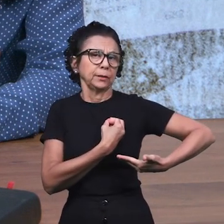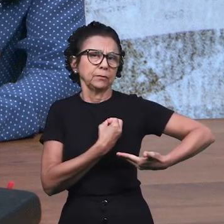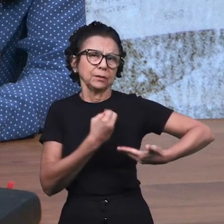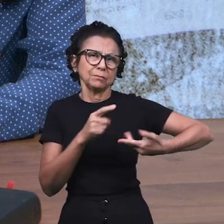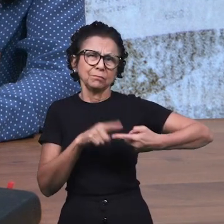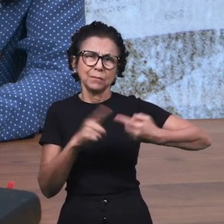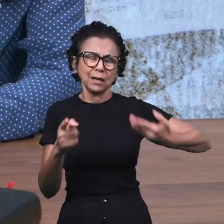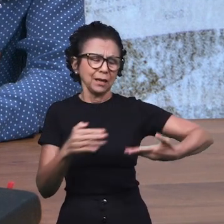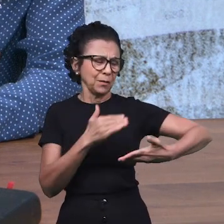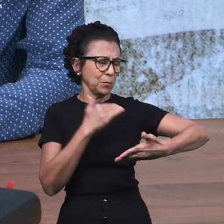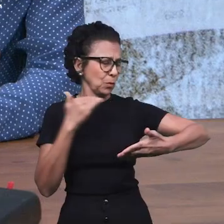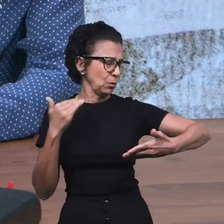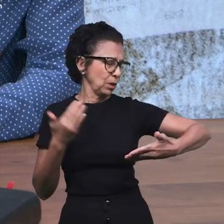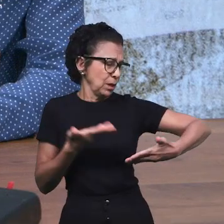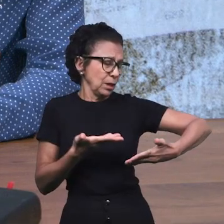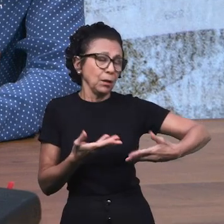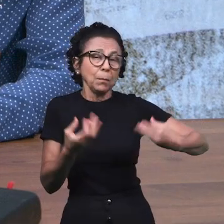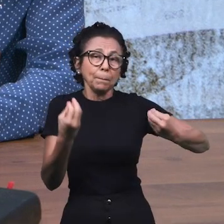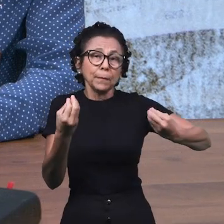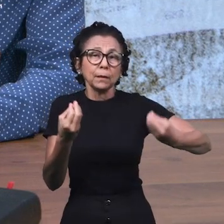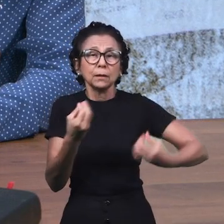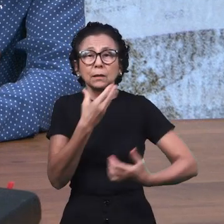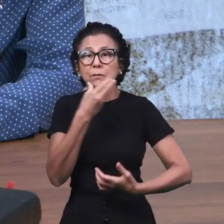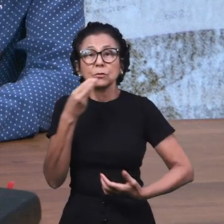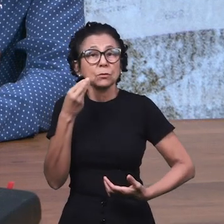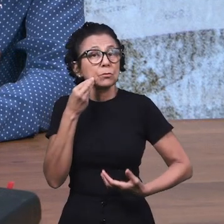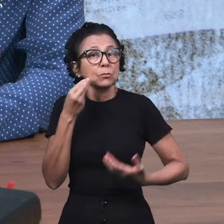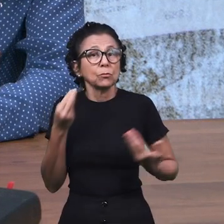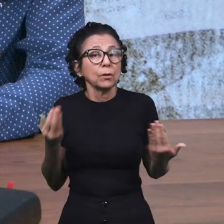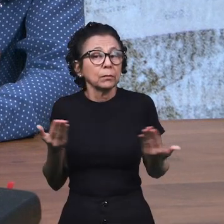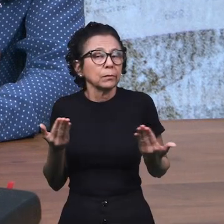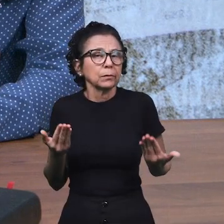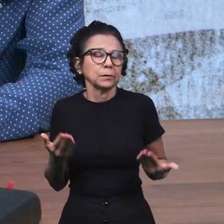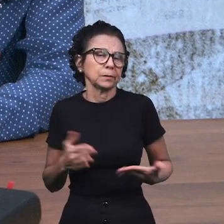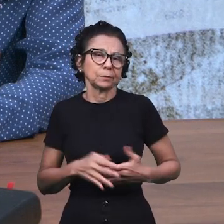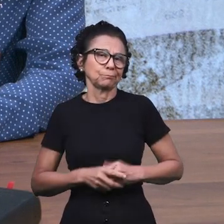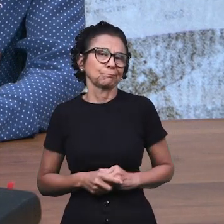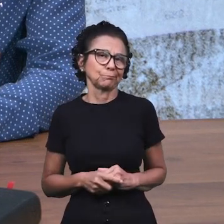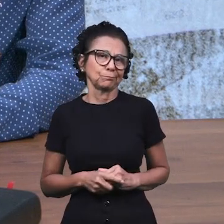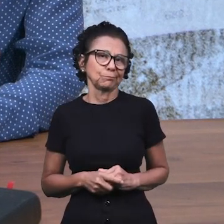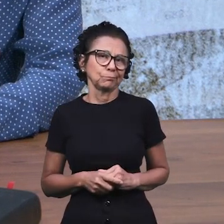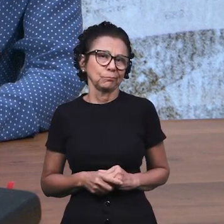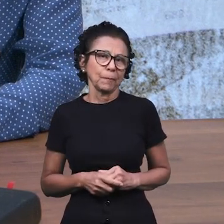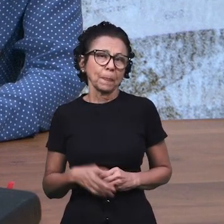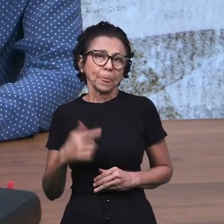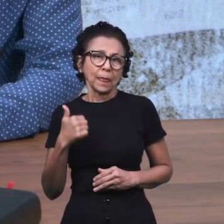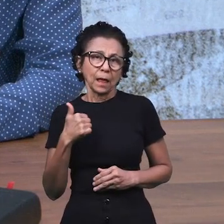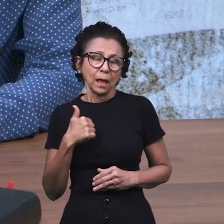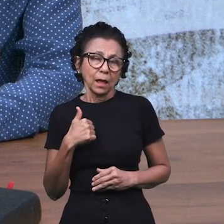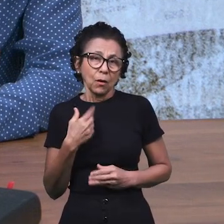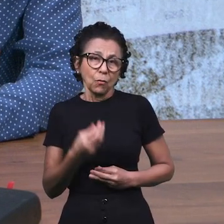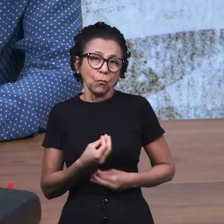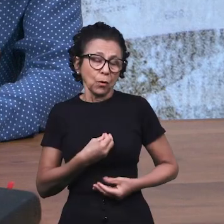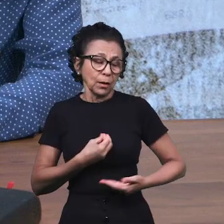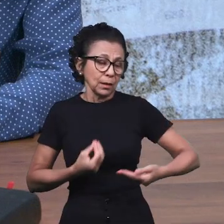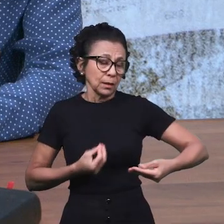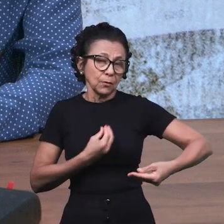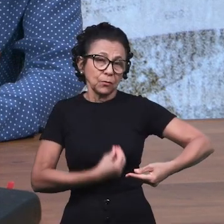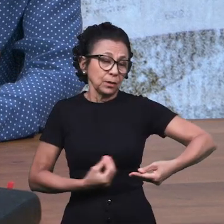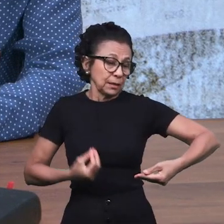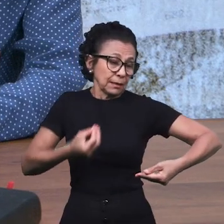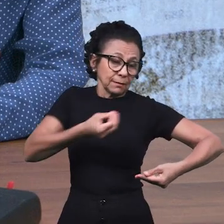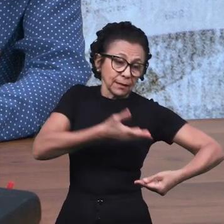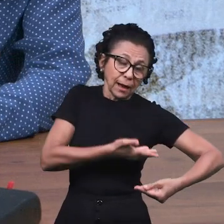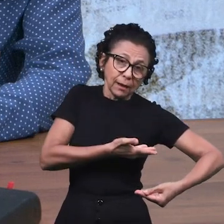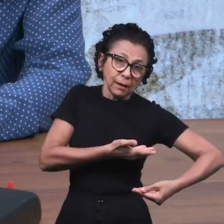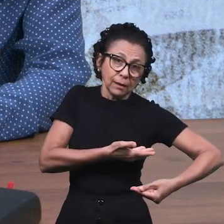morta, por que jejuaria eu agora? Poderei eu fazê-la mais voltar? Eu irei